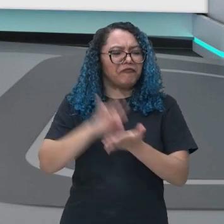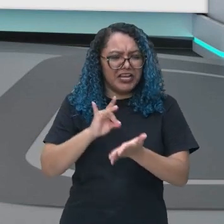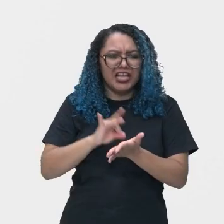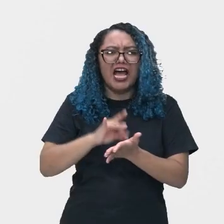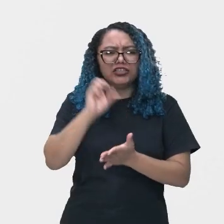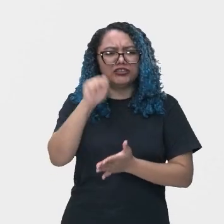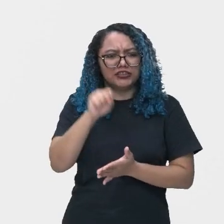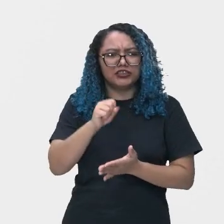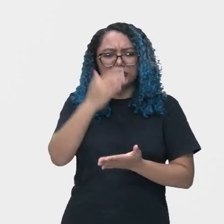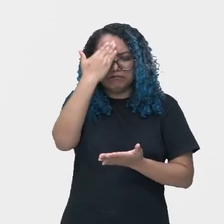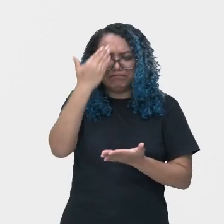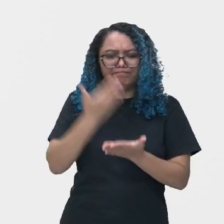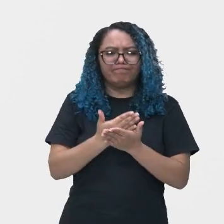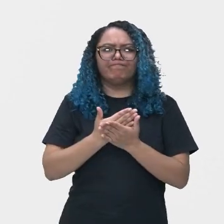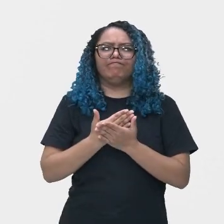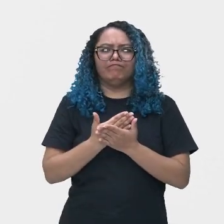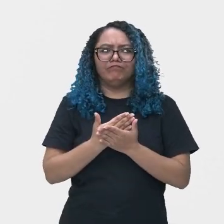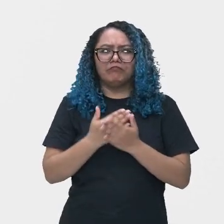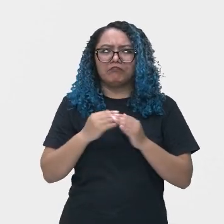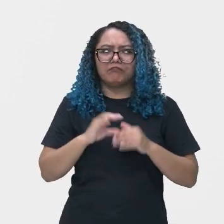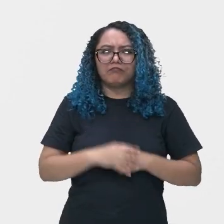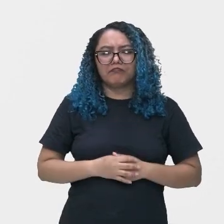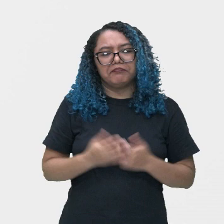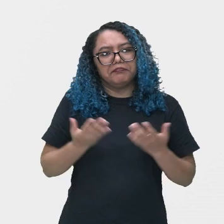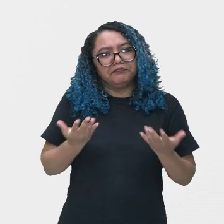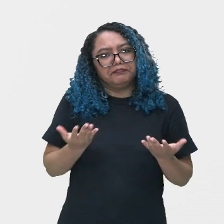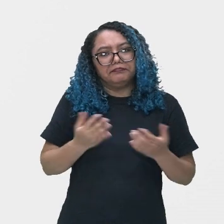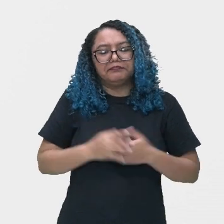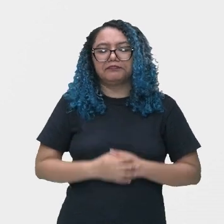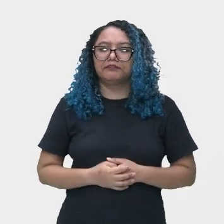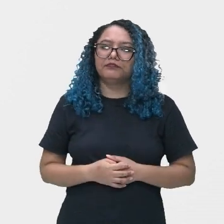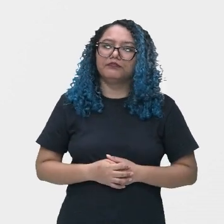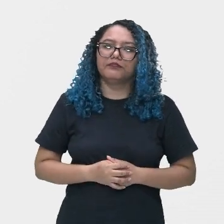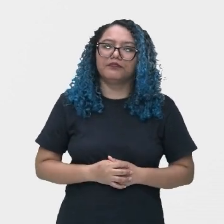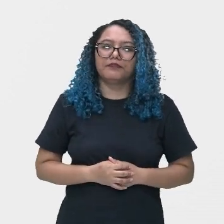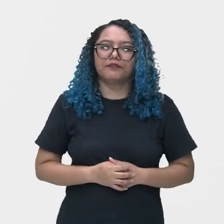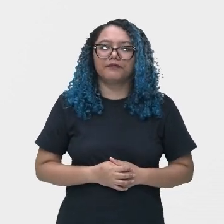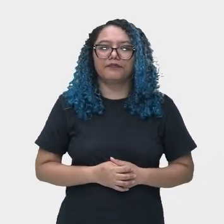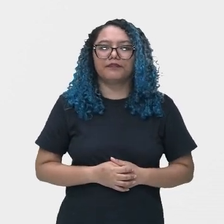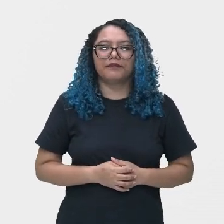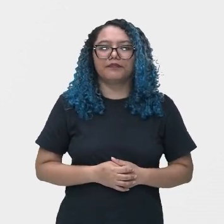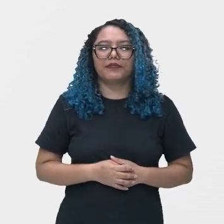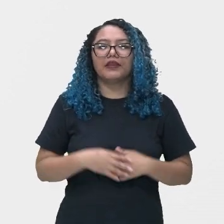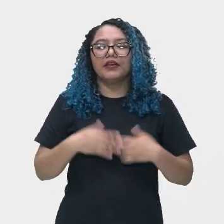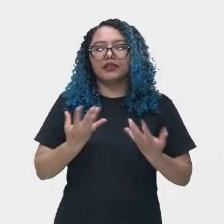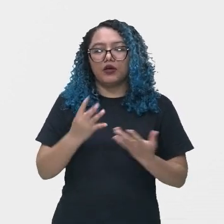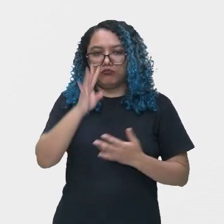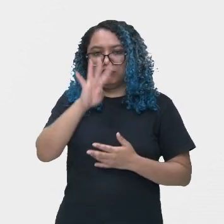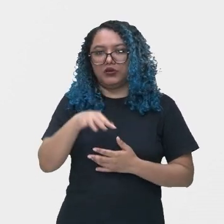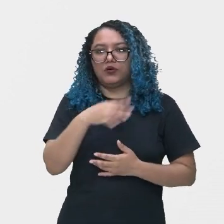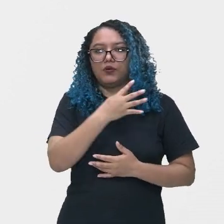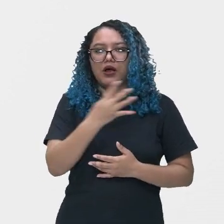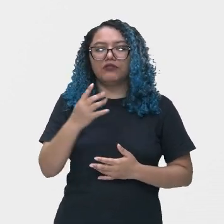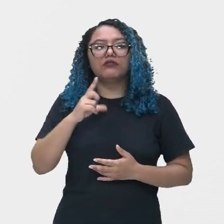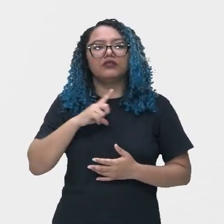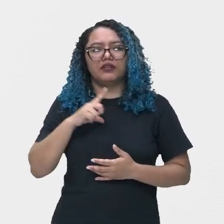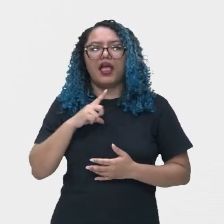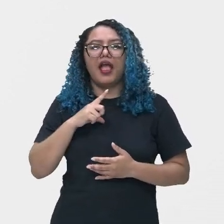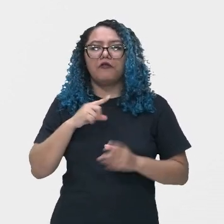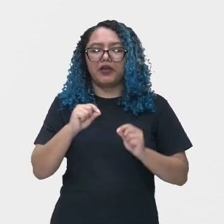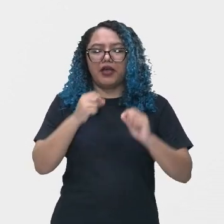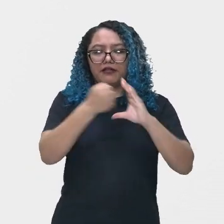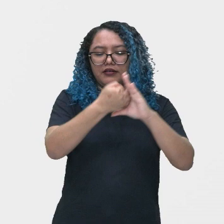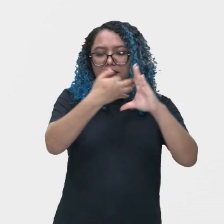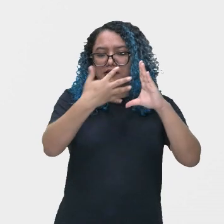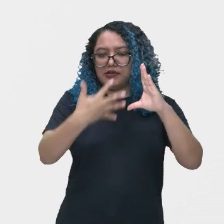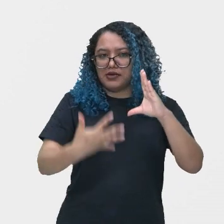acompanhar as características. Vejam que no quadro a seguir temos algumas dessas características. Vejam